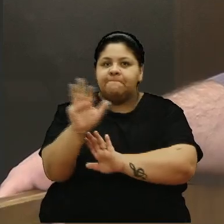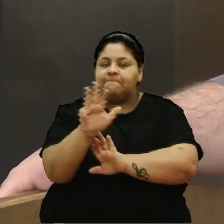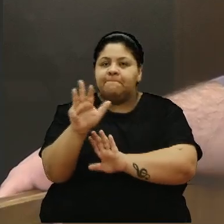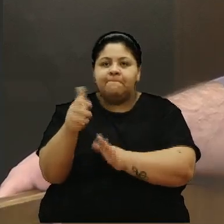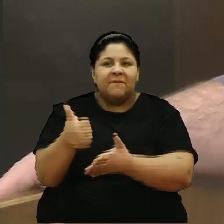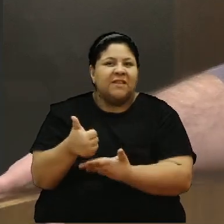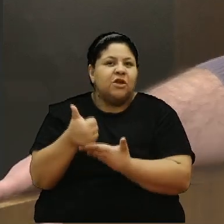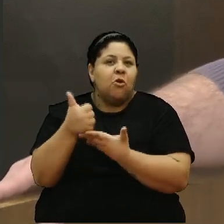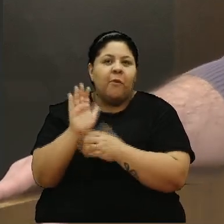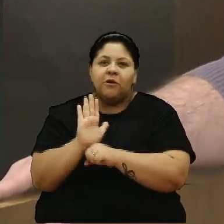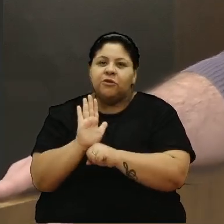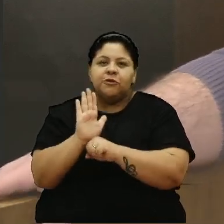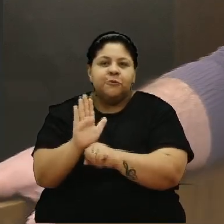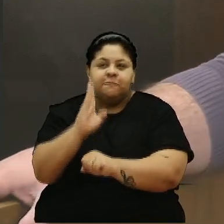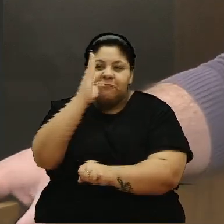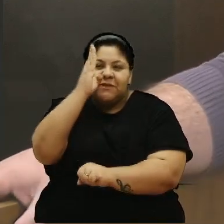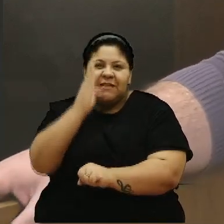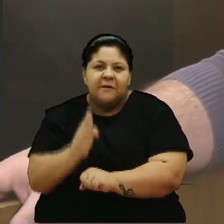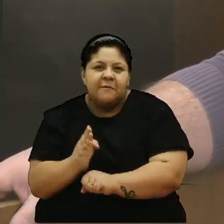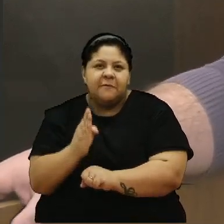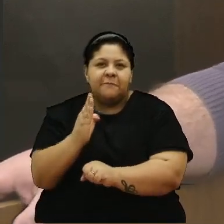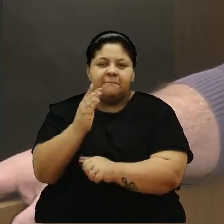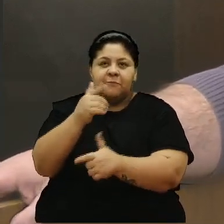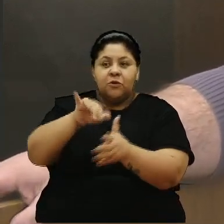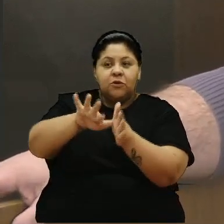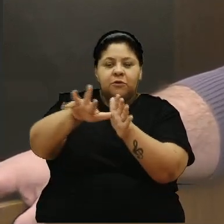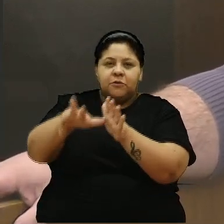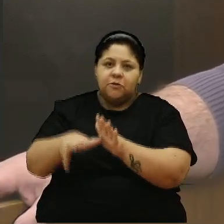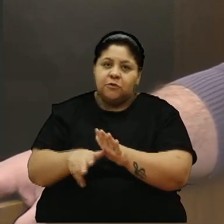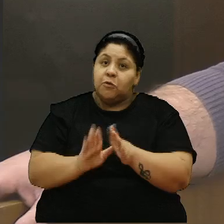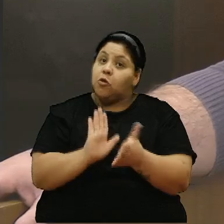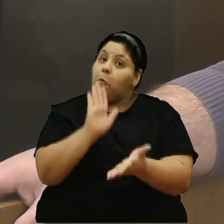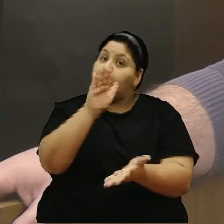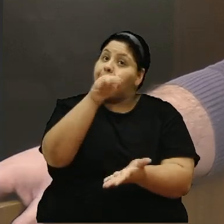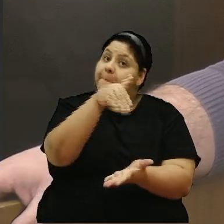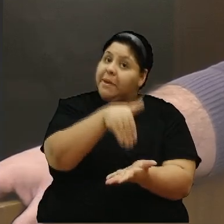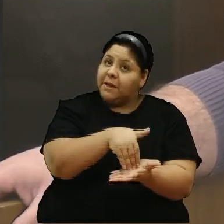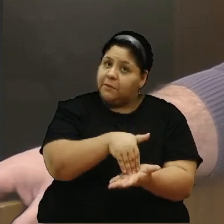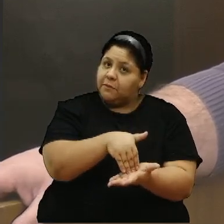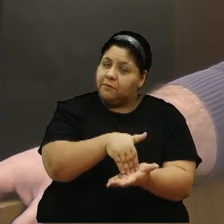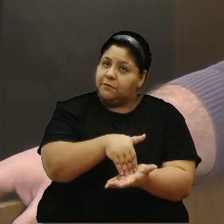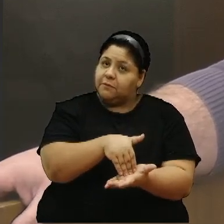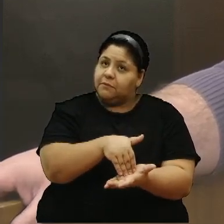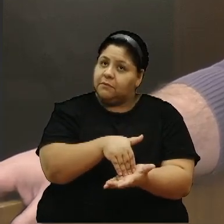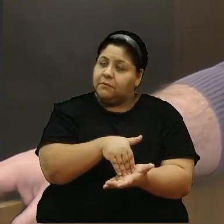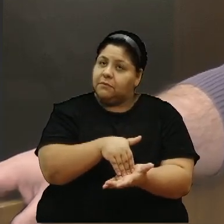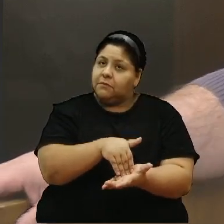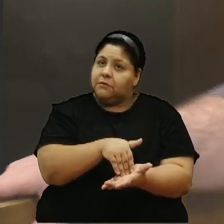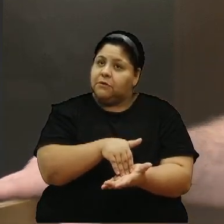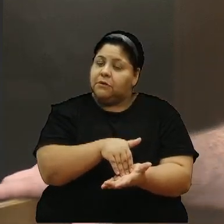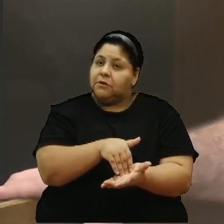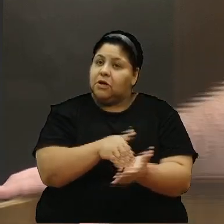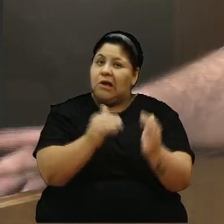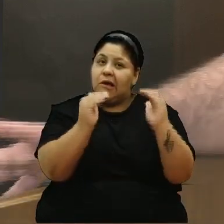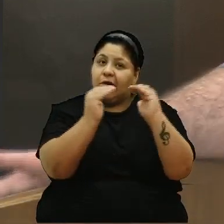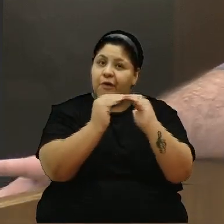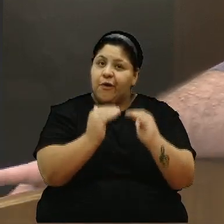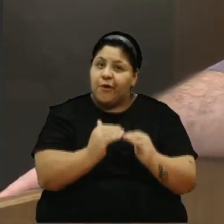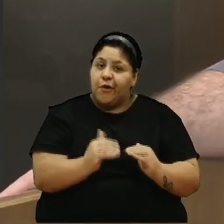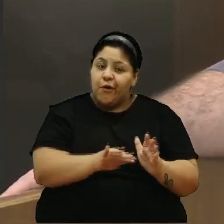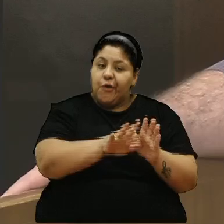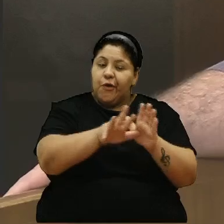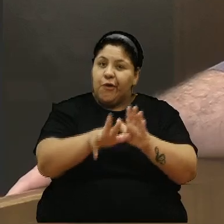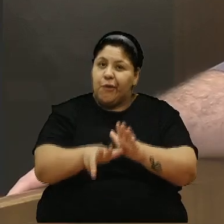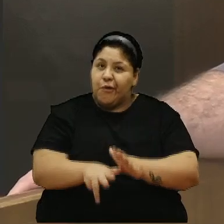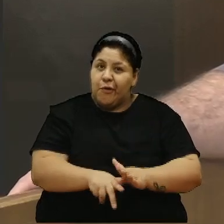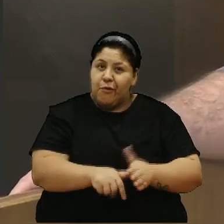contribuiu diretamente com esse escândalo, no mínimo, repito, no mínimo, anuiu com a roubalheira mais suja de todos os